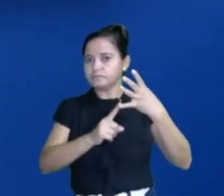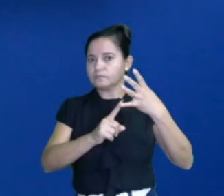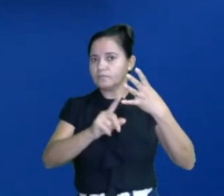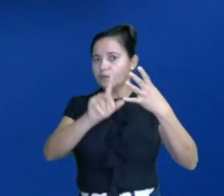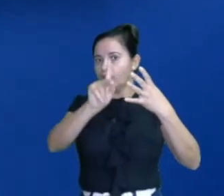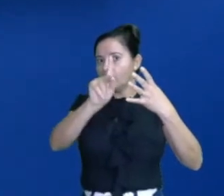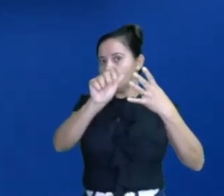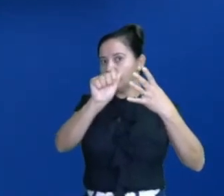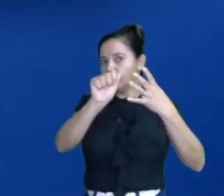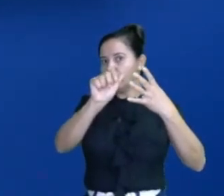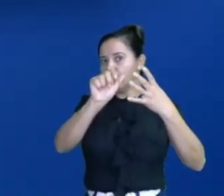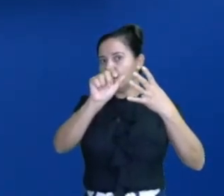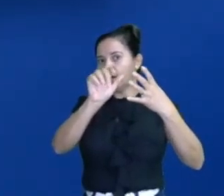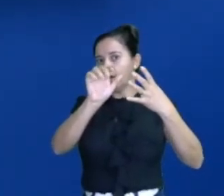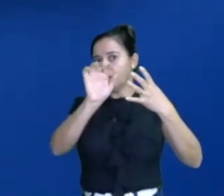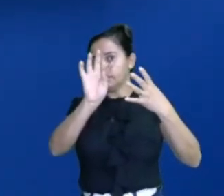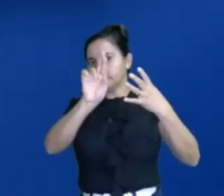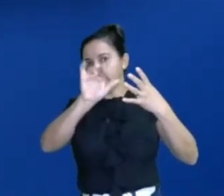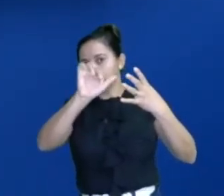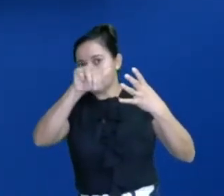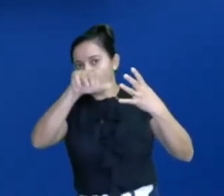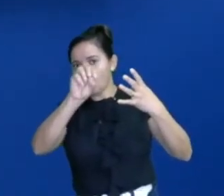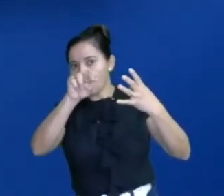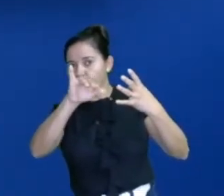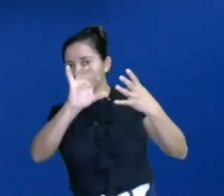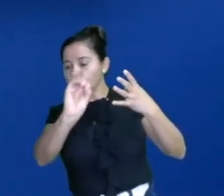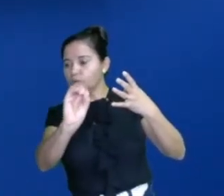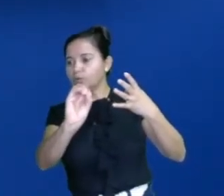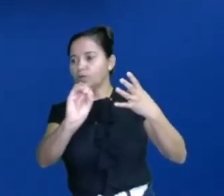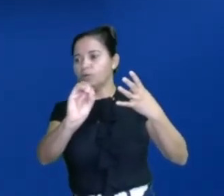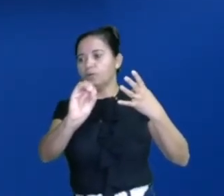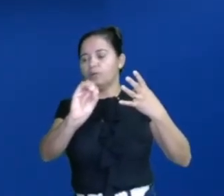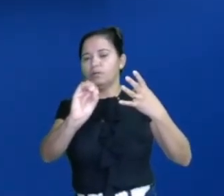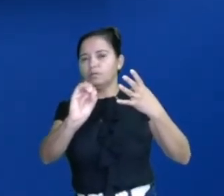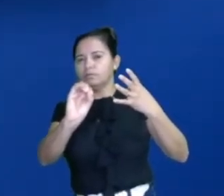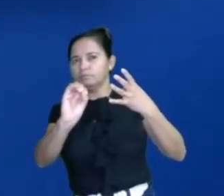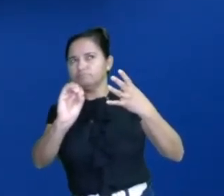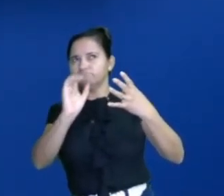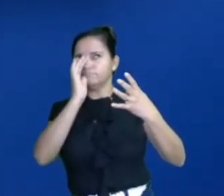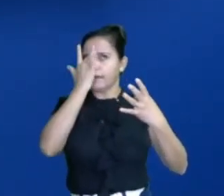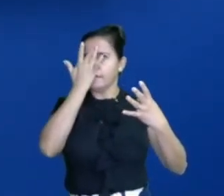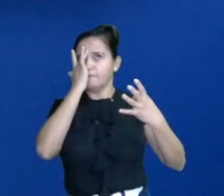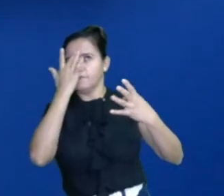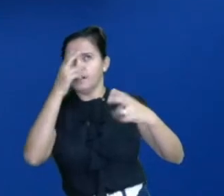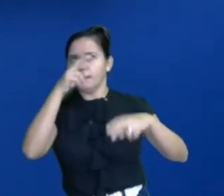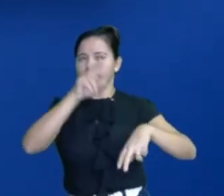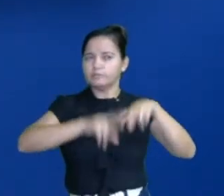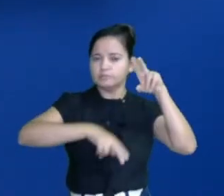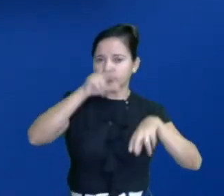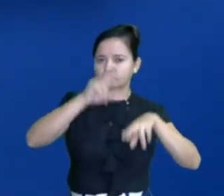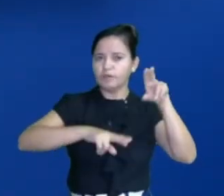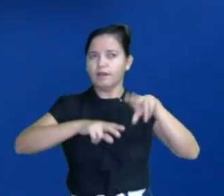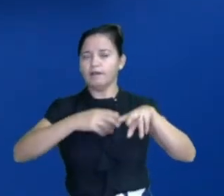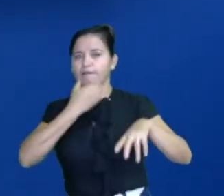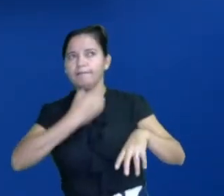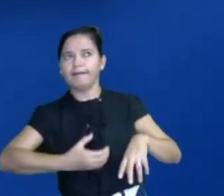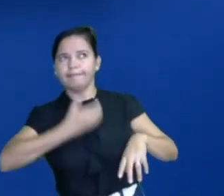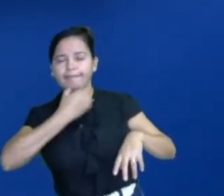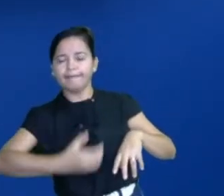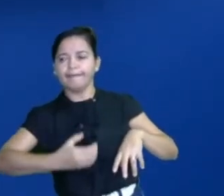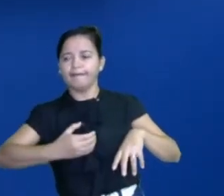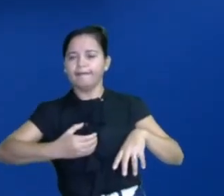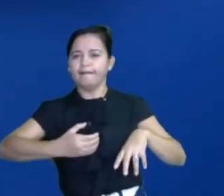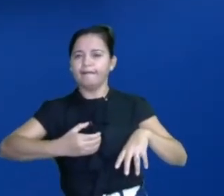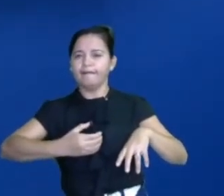Patrimônio imaterial, que é aquela tradição, Carnaval, o São João, o Natal,